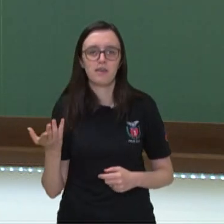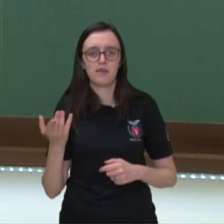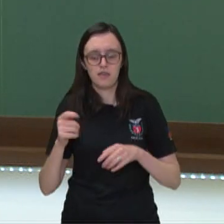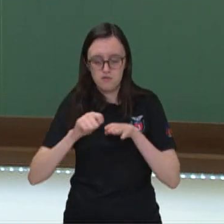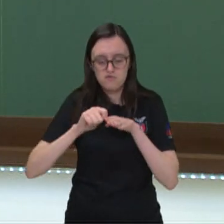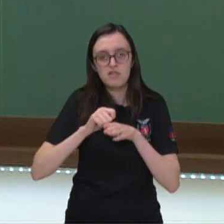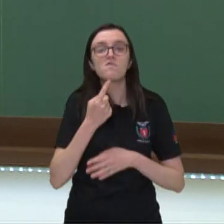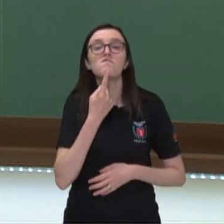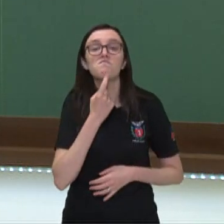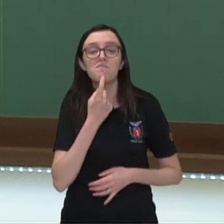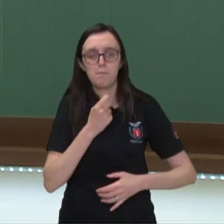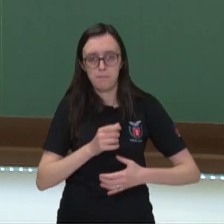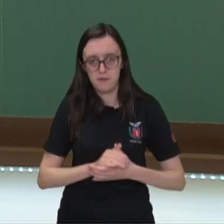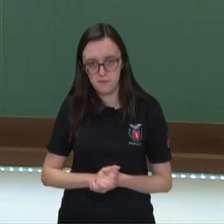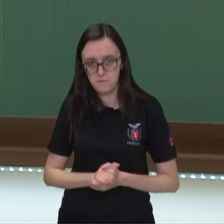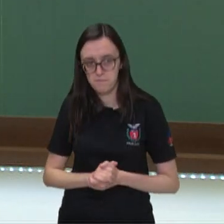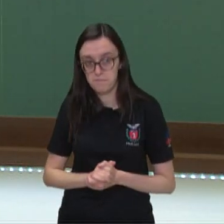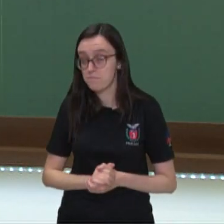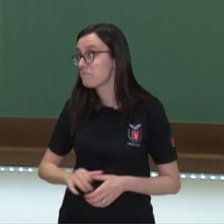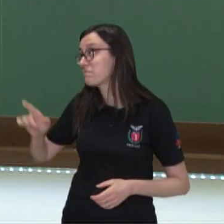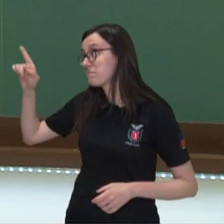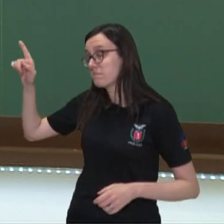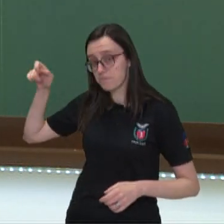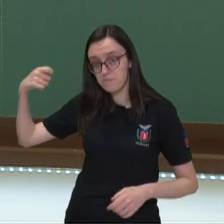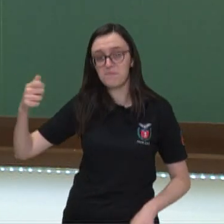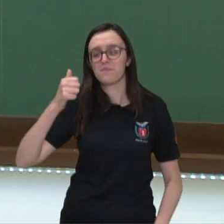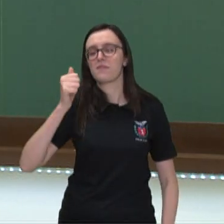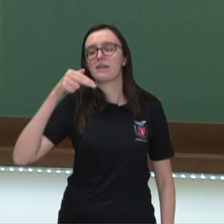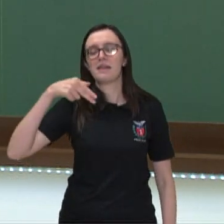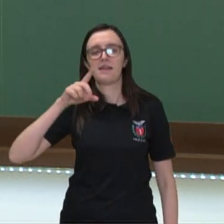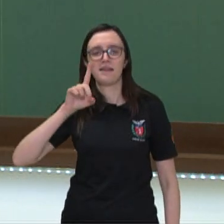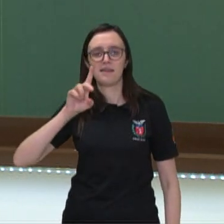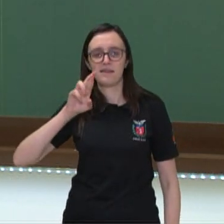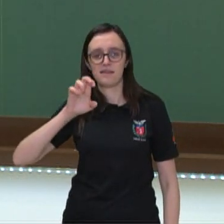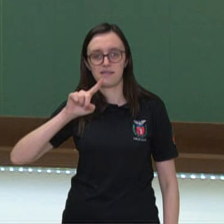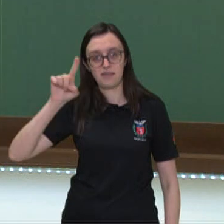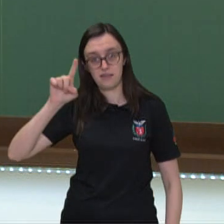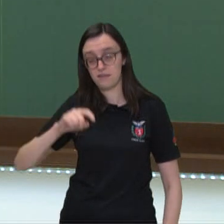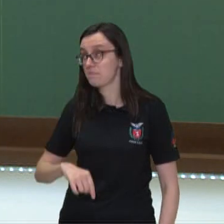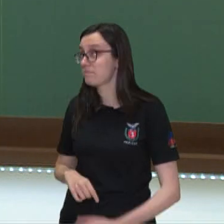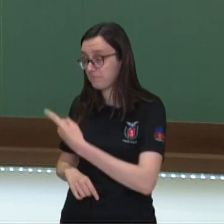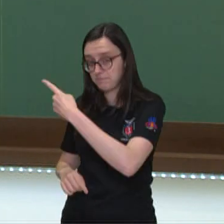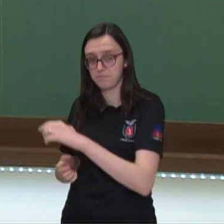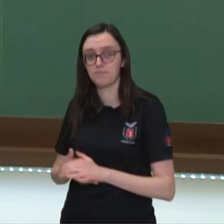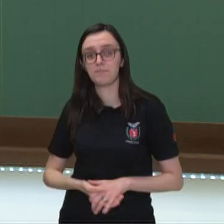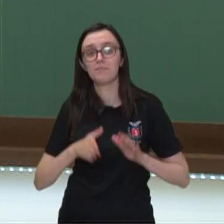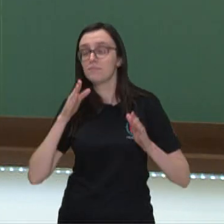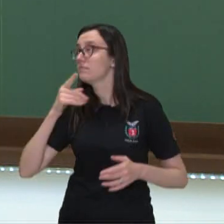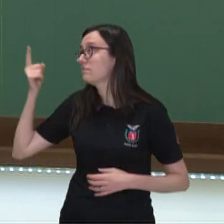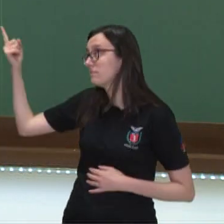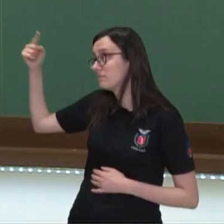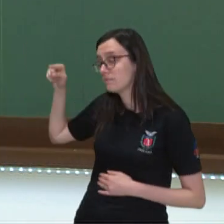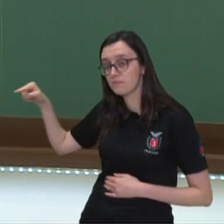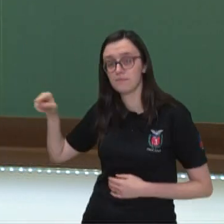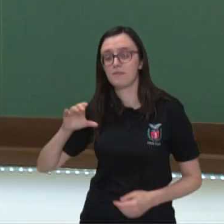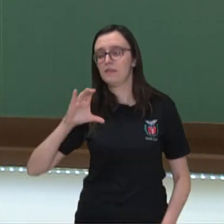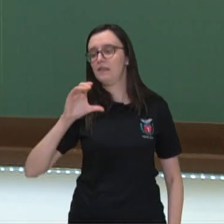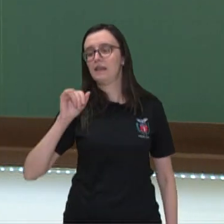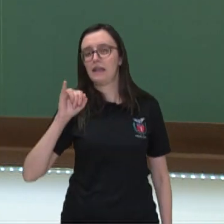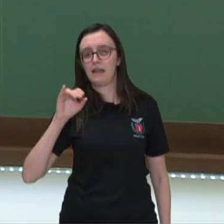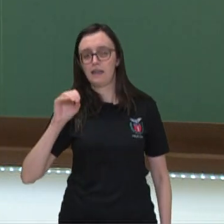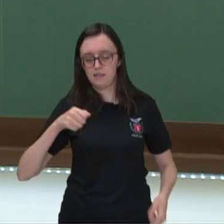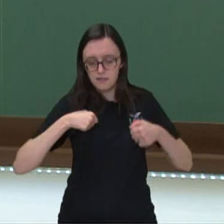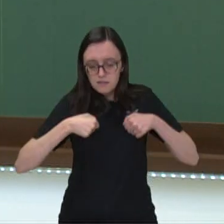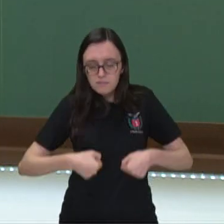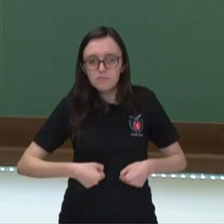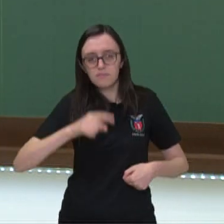tênisinho vermelho. Ele é o André, tem 9 years old. Já o Caio está com uma blusinha